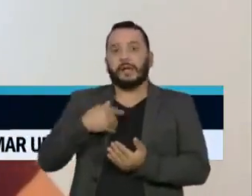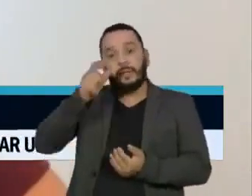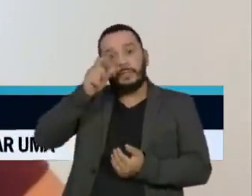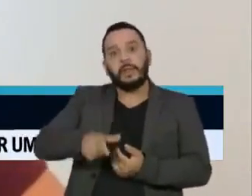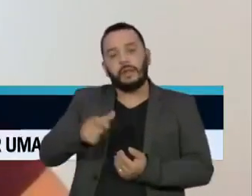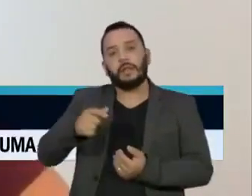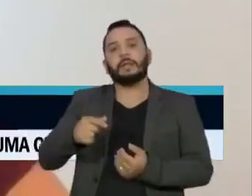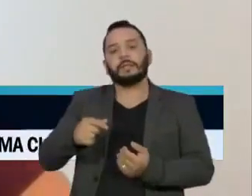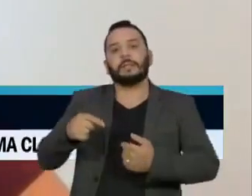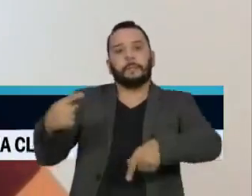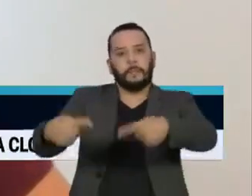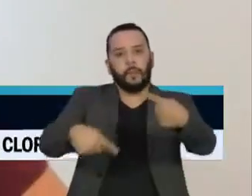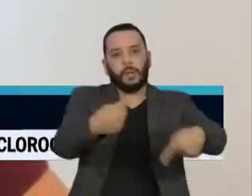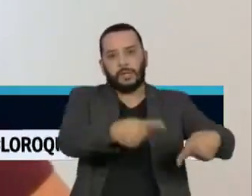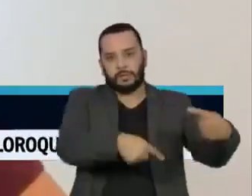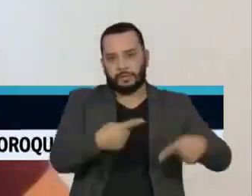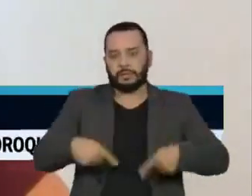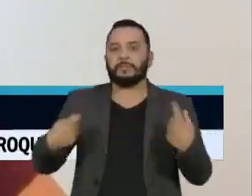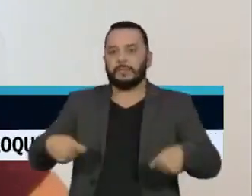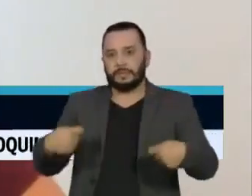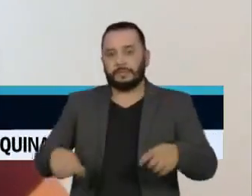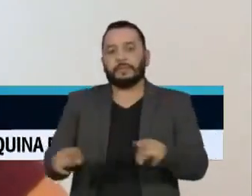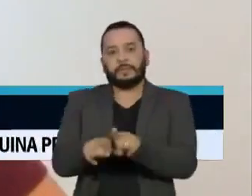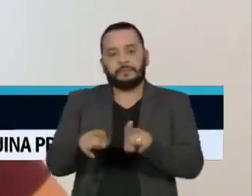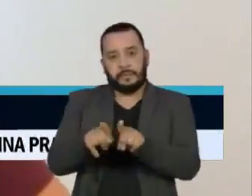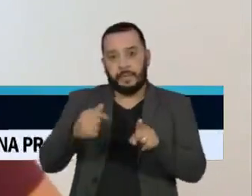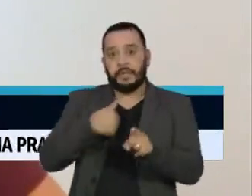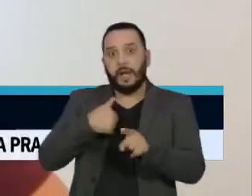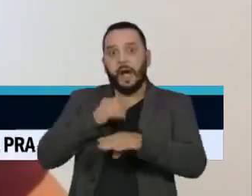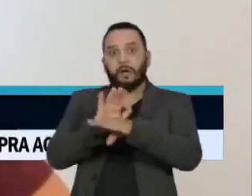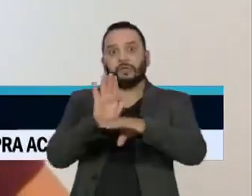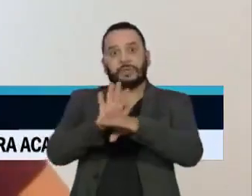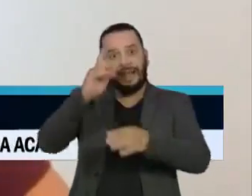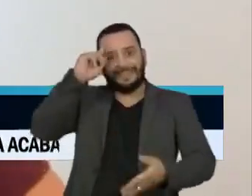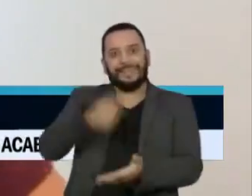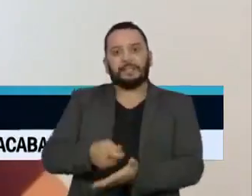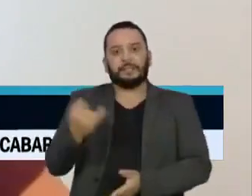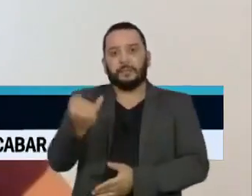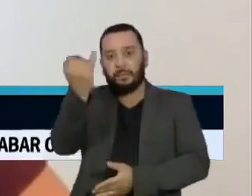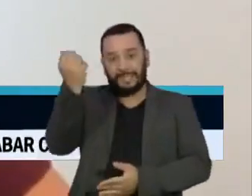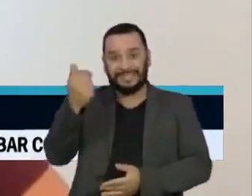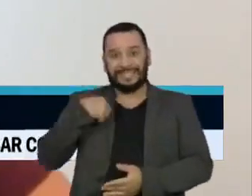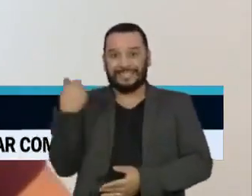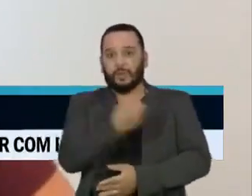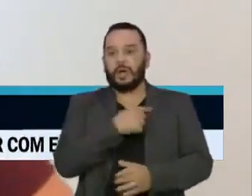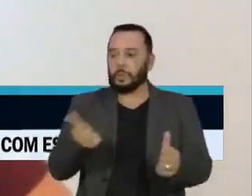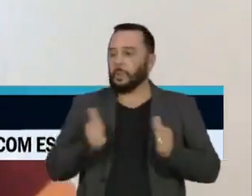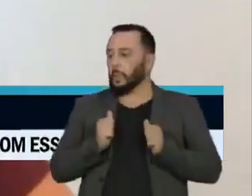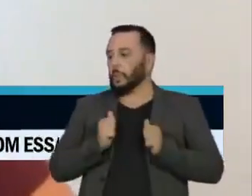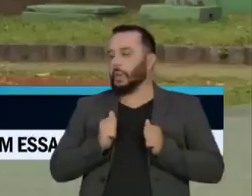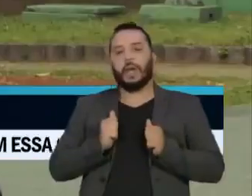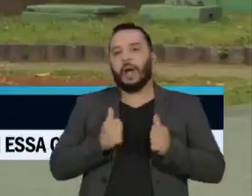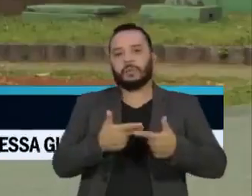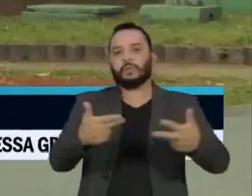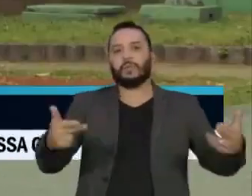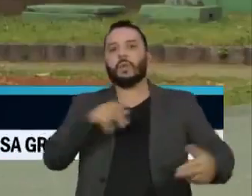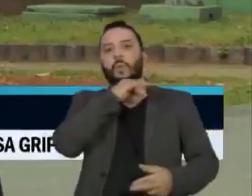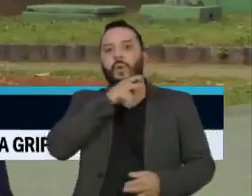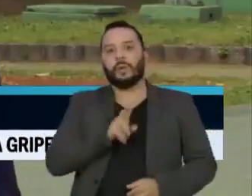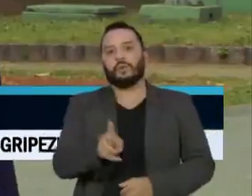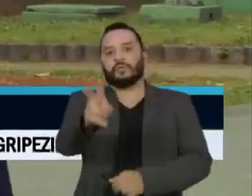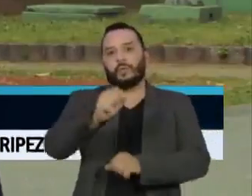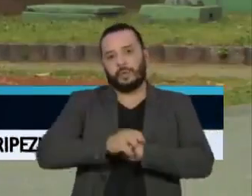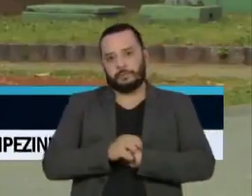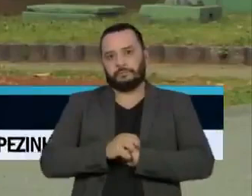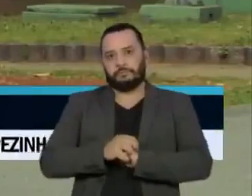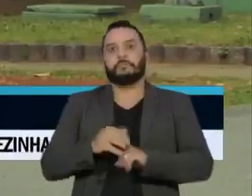política e delegarmos decisões super importantes, de fato as coisas vão continuar do jeito que elas estão. A participação